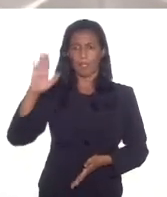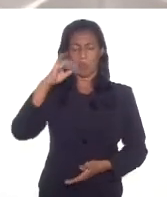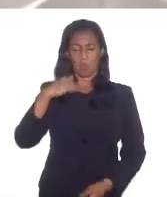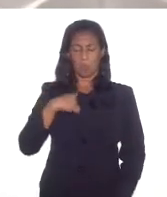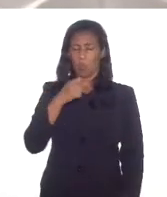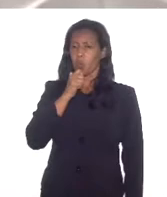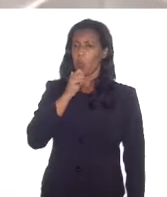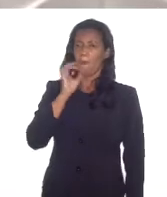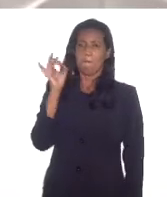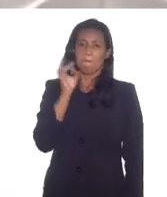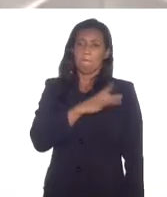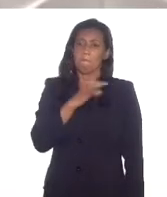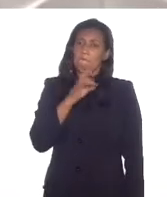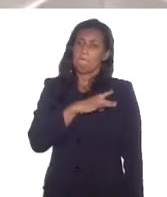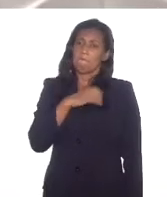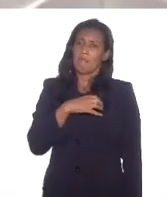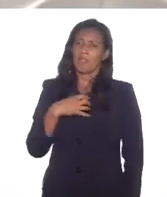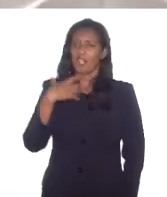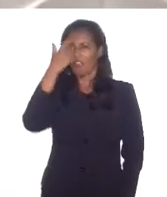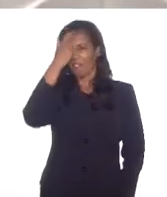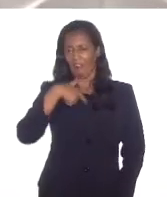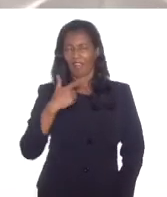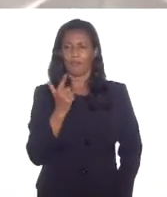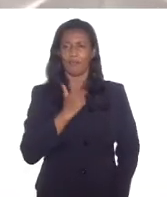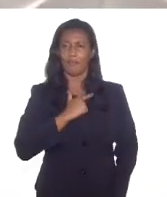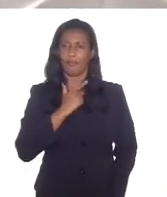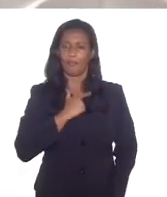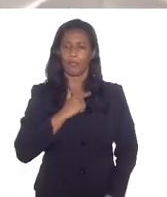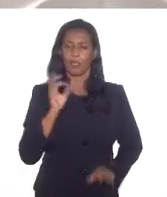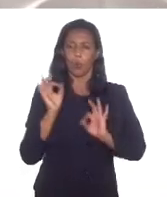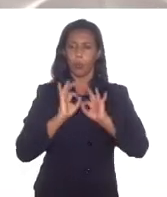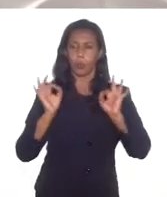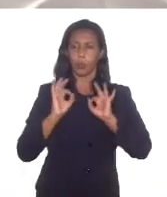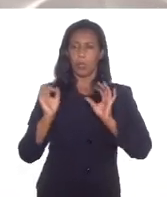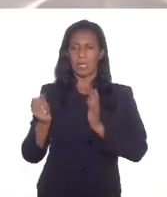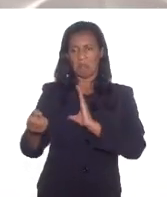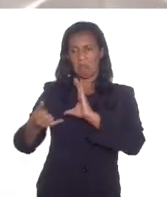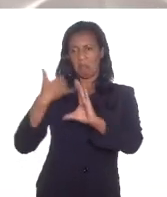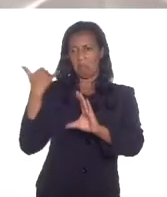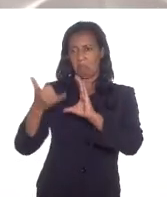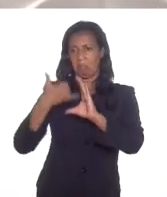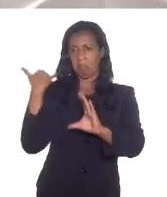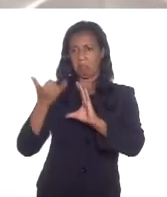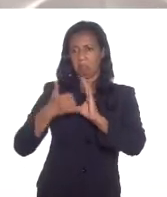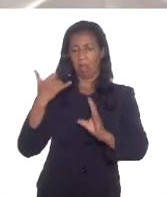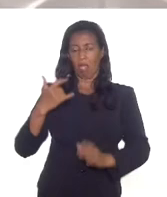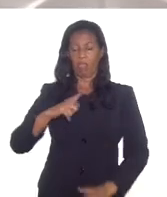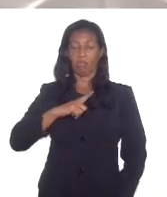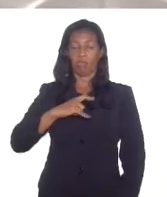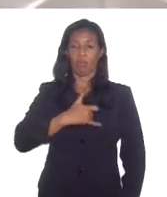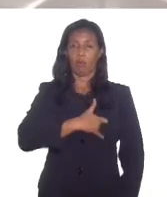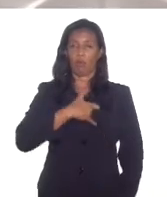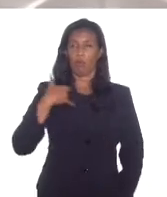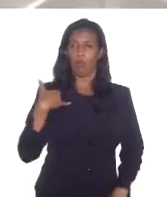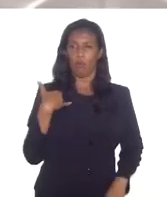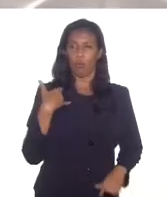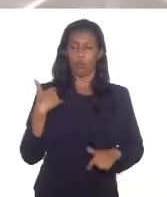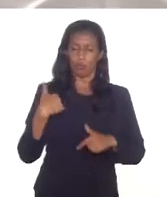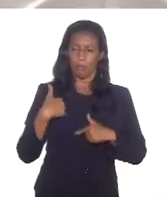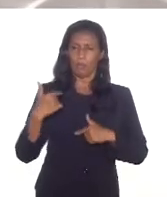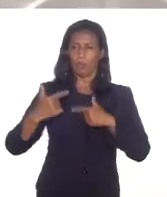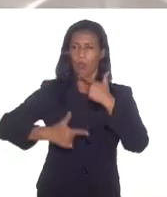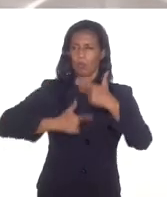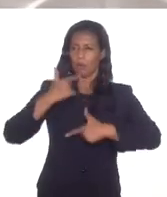medo, nem tenho medo de cara feia, nem tenho medo de postagem, porque tenho muito orgulho do que eu fiz na minha vida